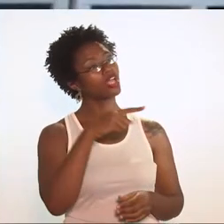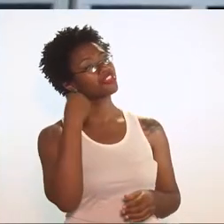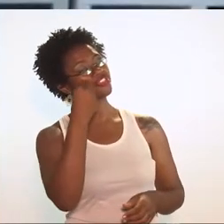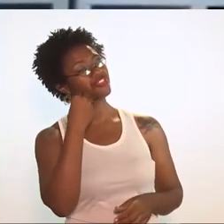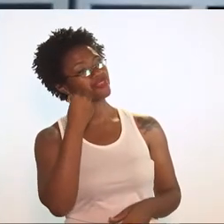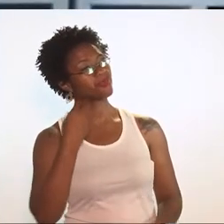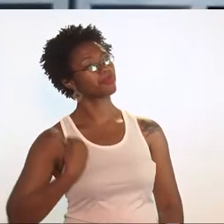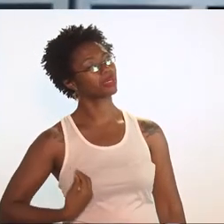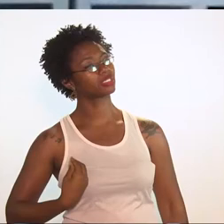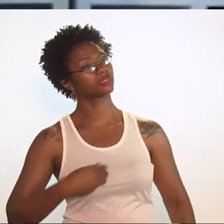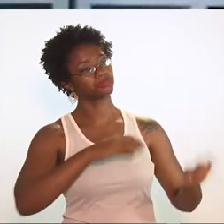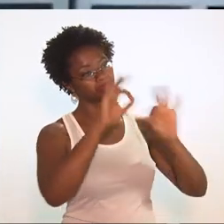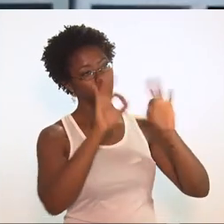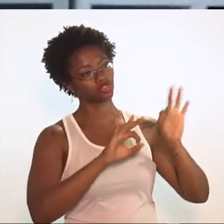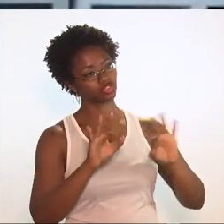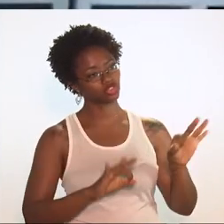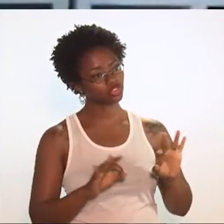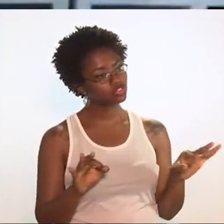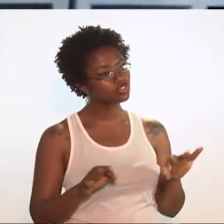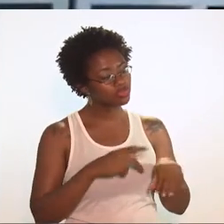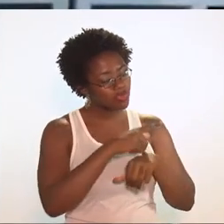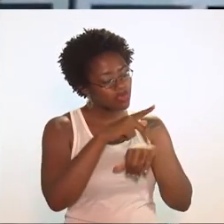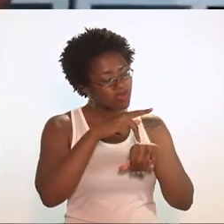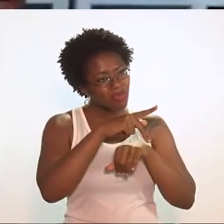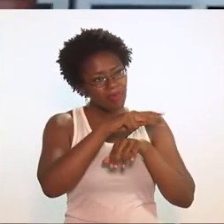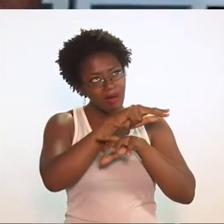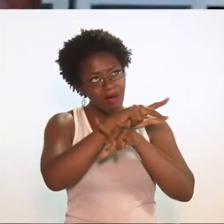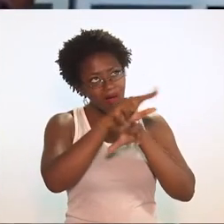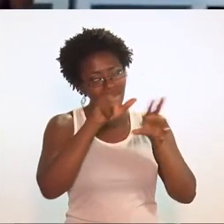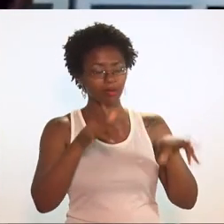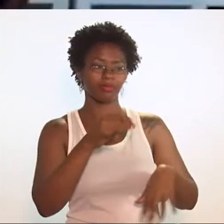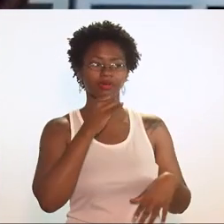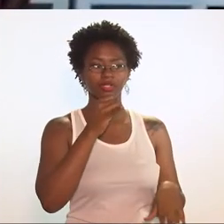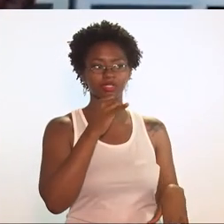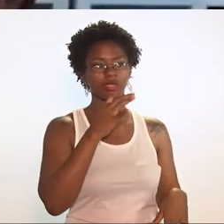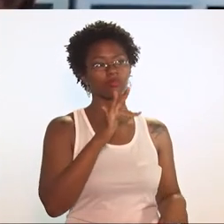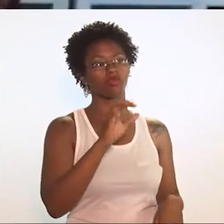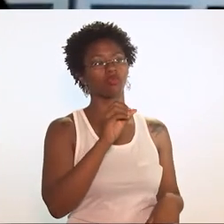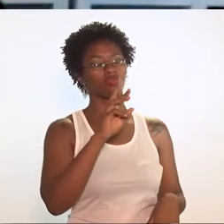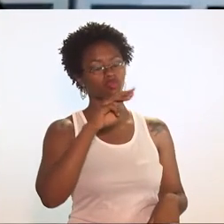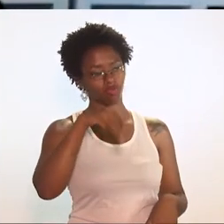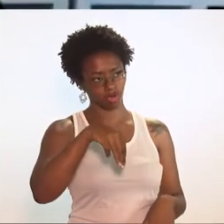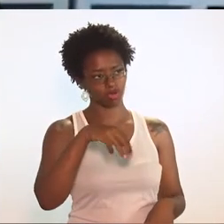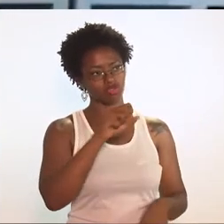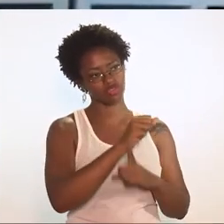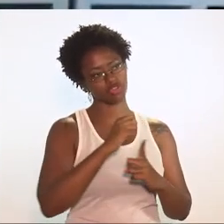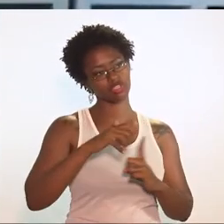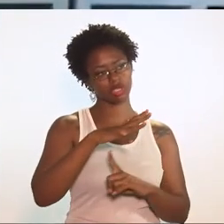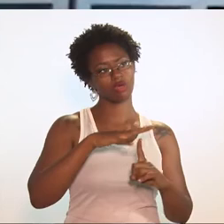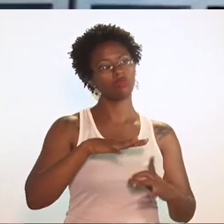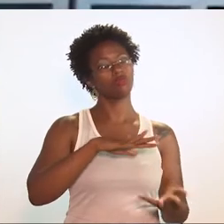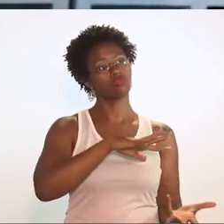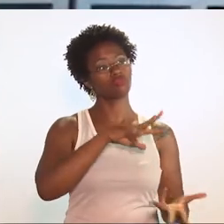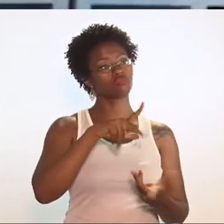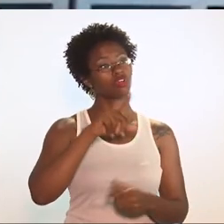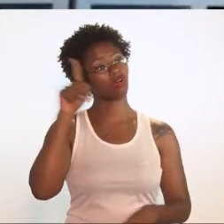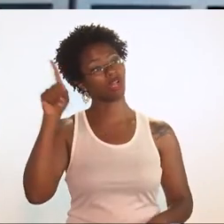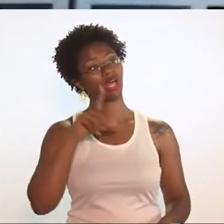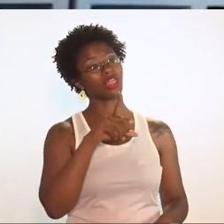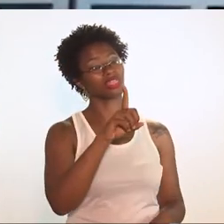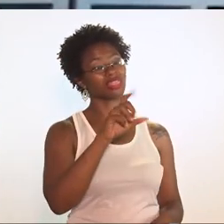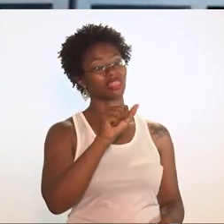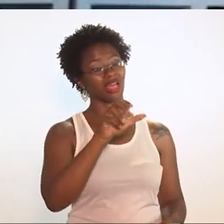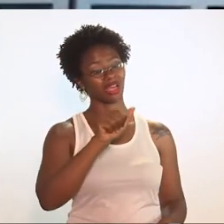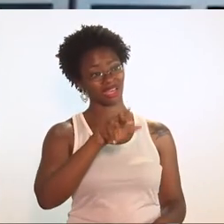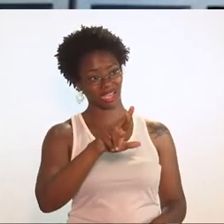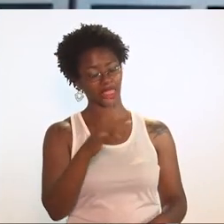Diga uma coisa, Cristina, como tem sido essa experiência de participar de projetos internacionais, por exemplo, como o Fórum Social Mundial